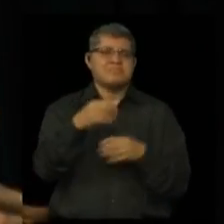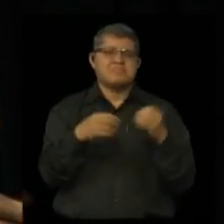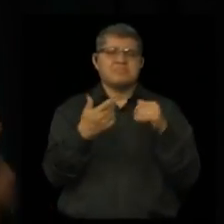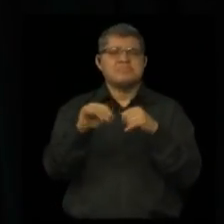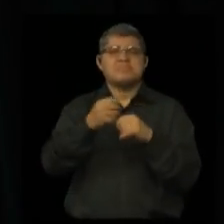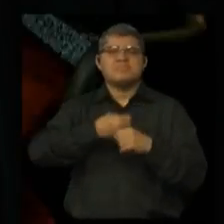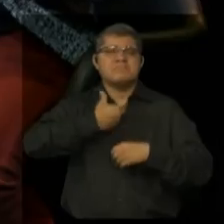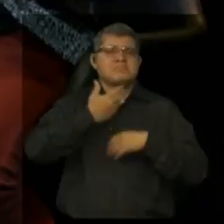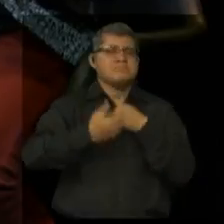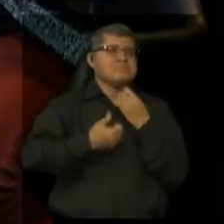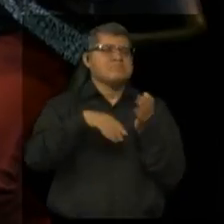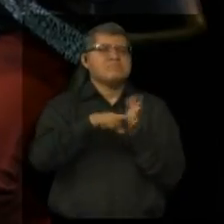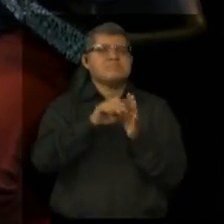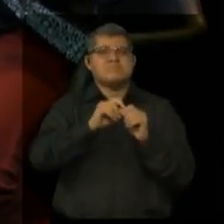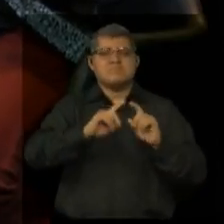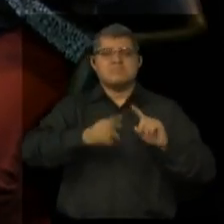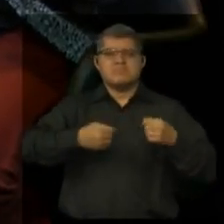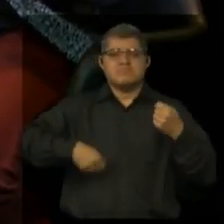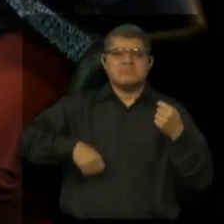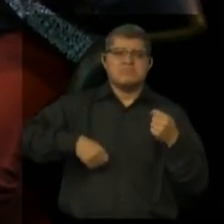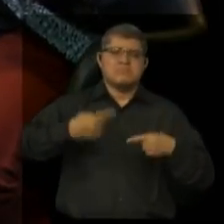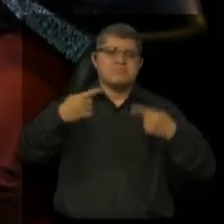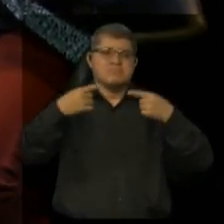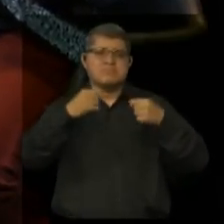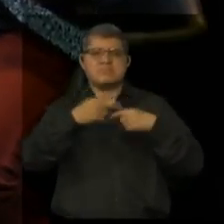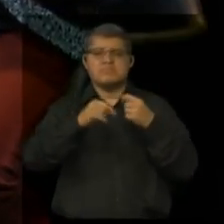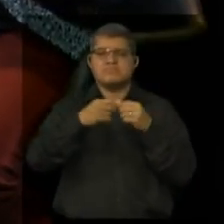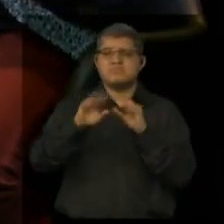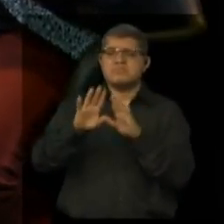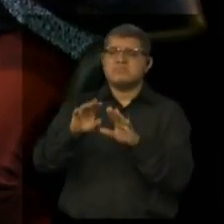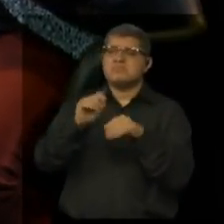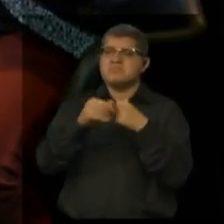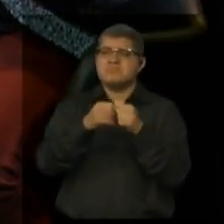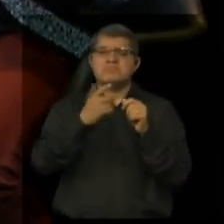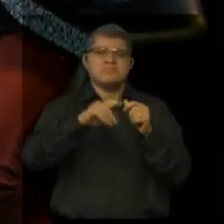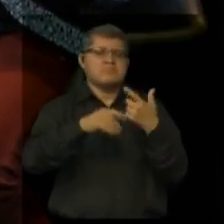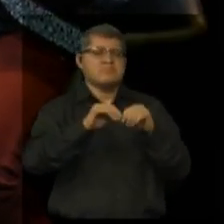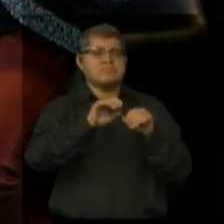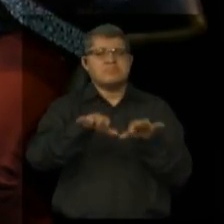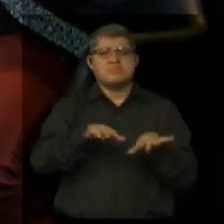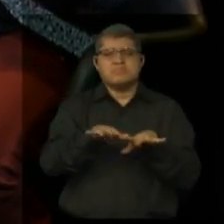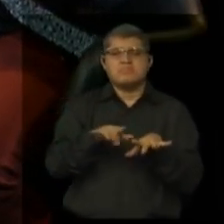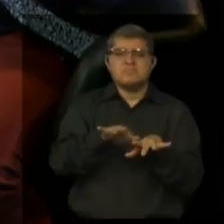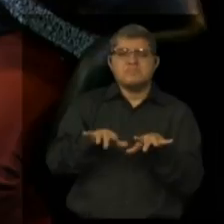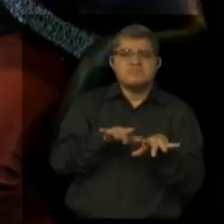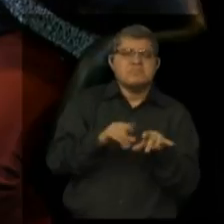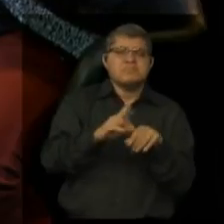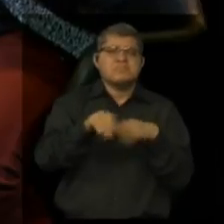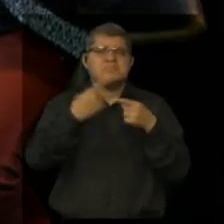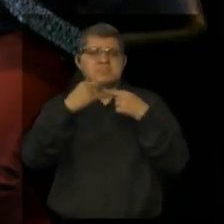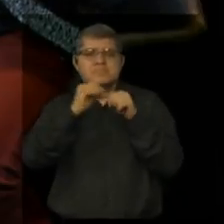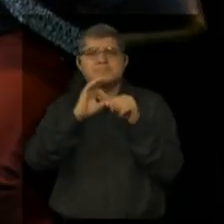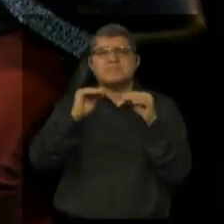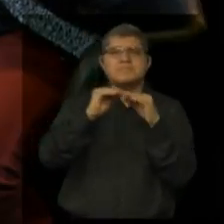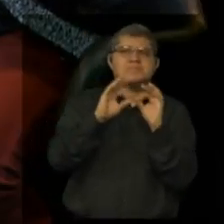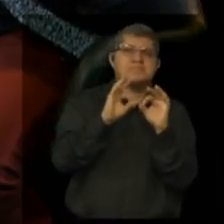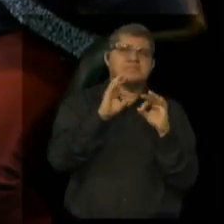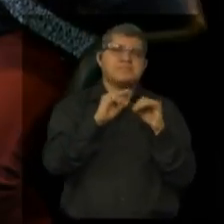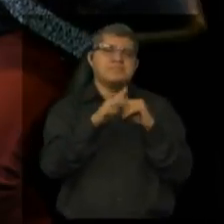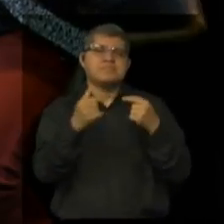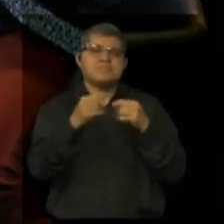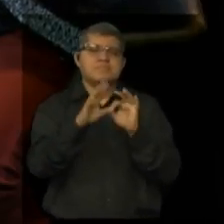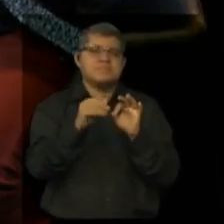para poesia, até os instrumentistas estão, né, deixando os seus instrumentos e se tornando DJs. Eu acho que a música está passando por uma fase,